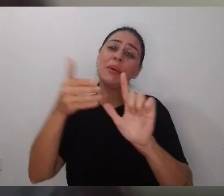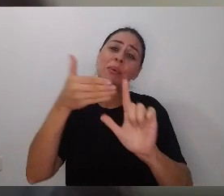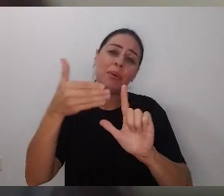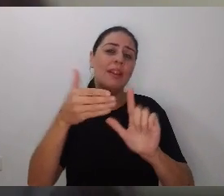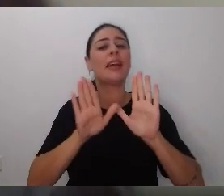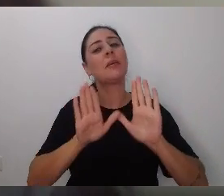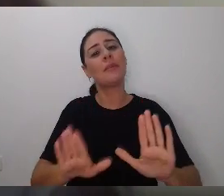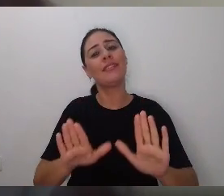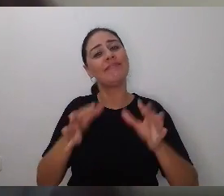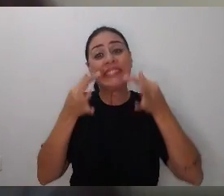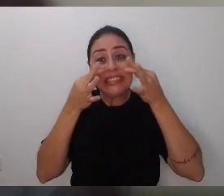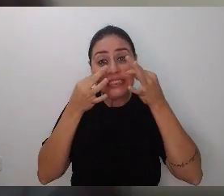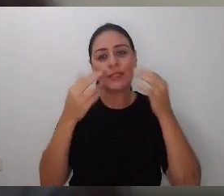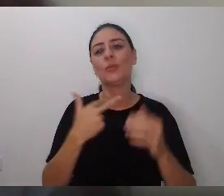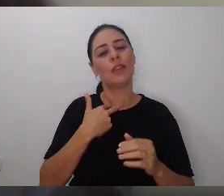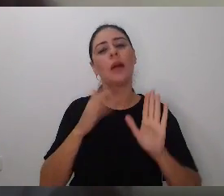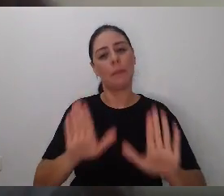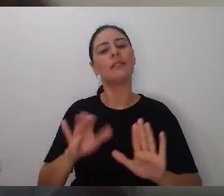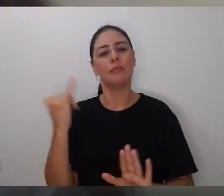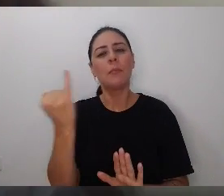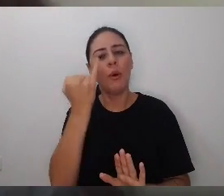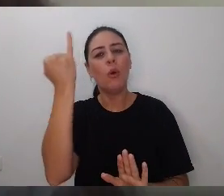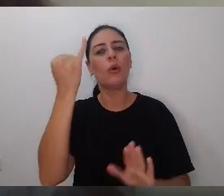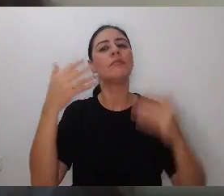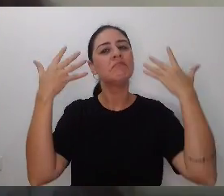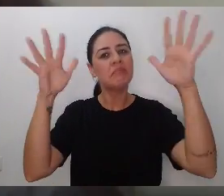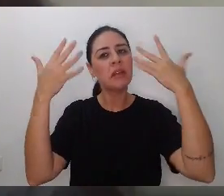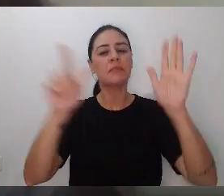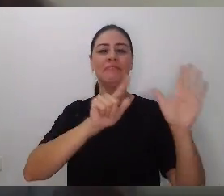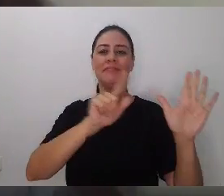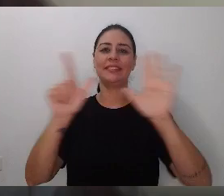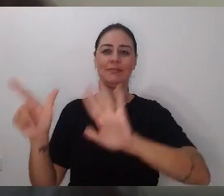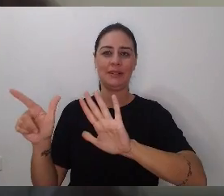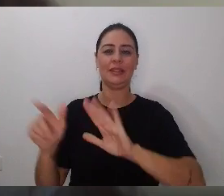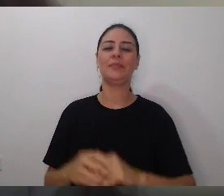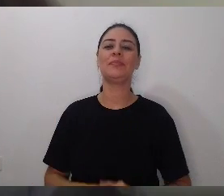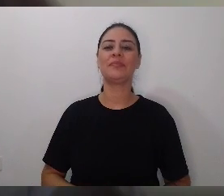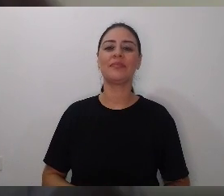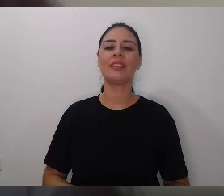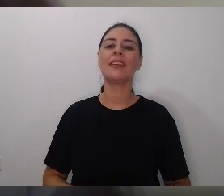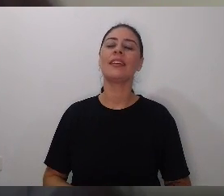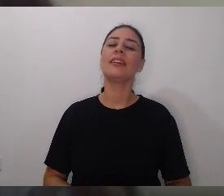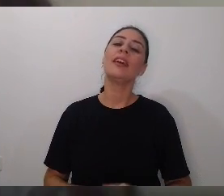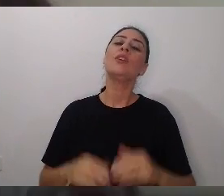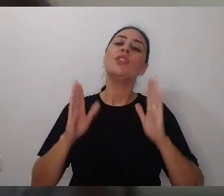que junto online, né, não fisicamente, mas é muito importante parabenizar pela